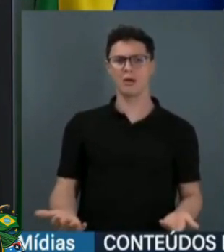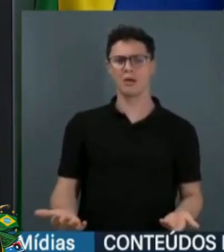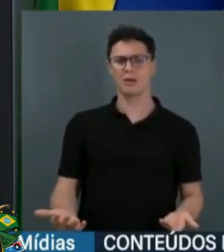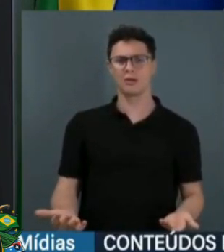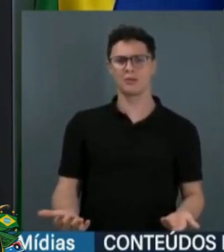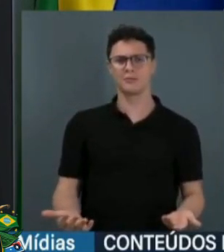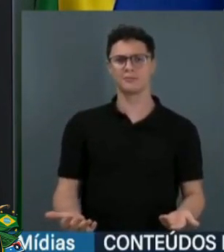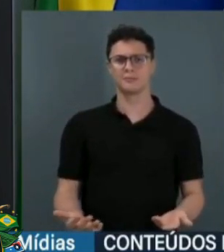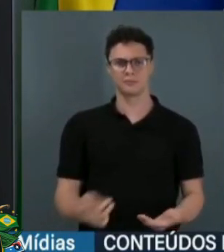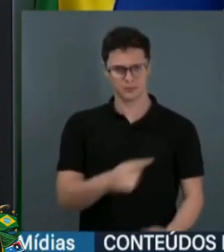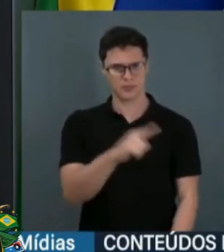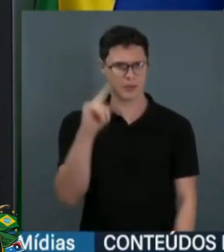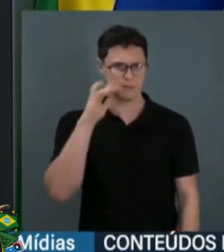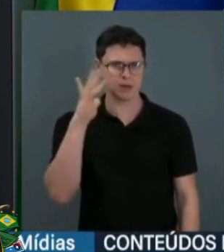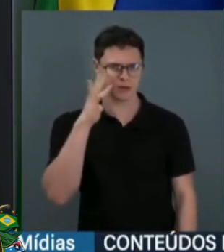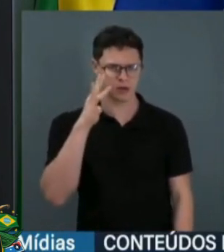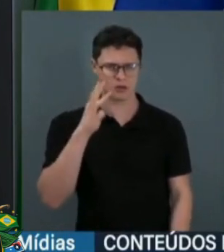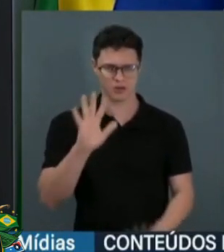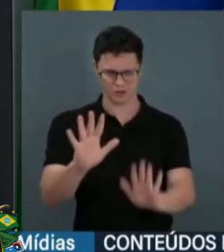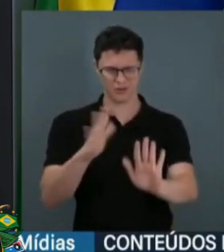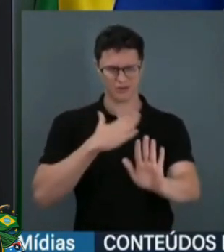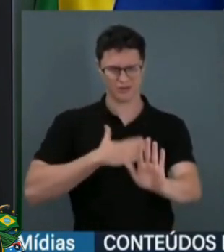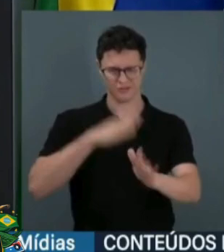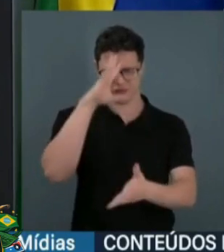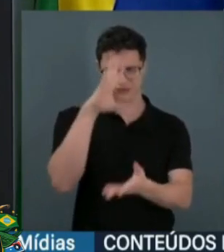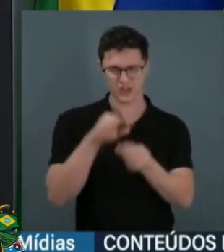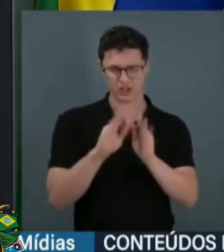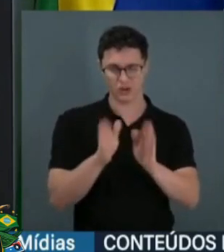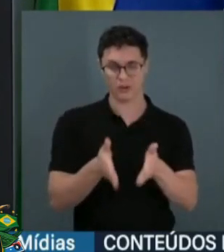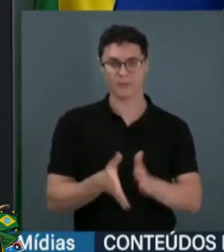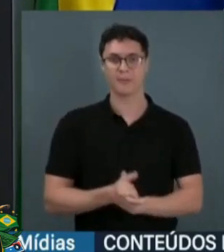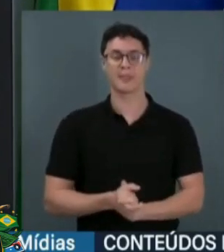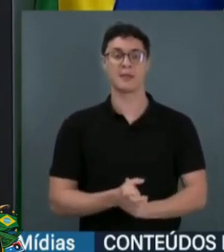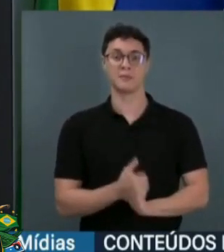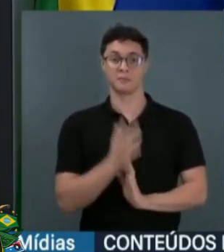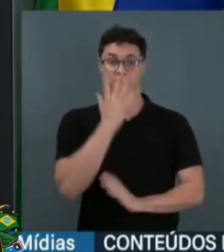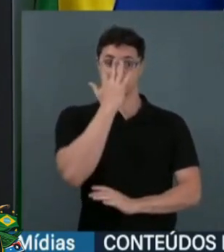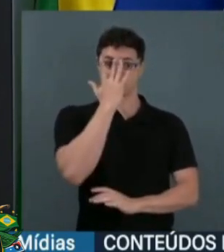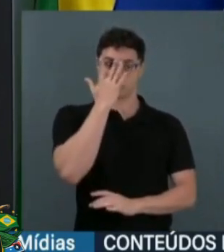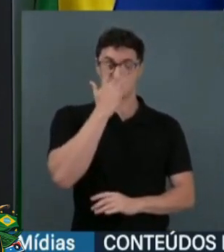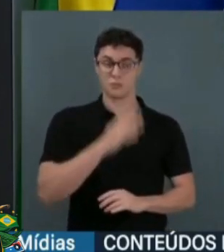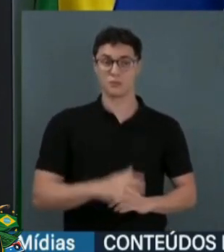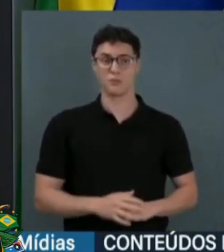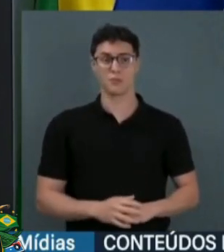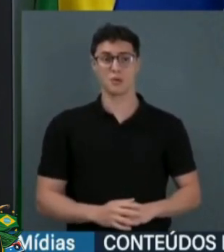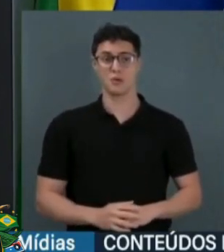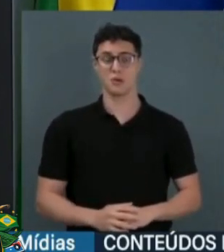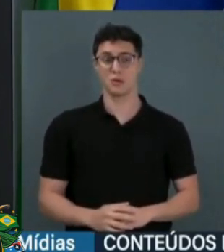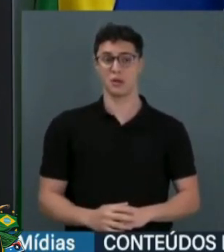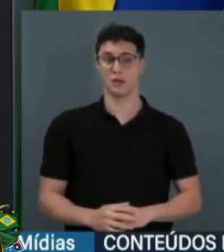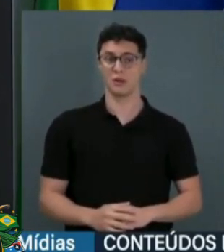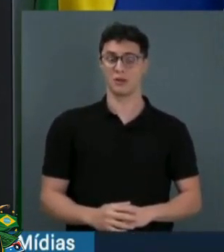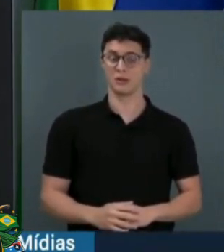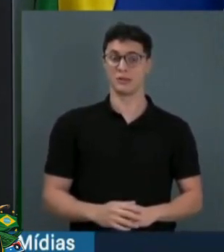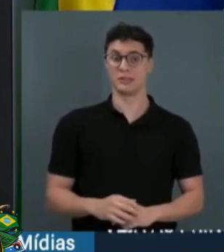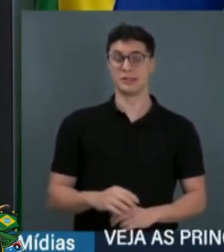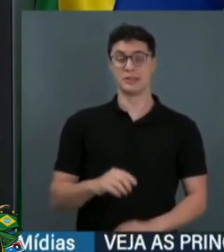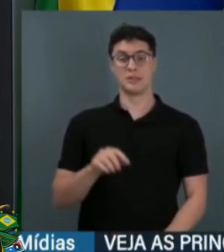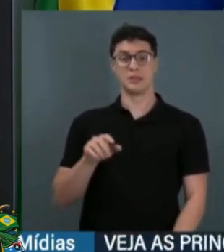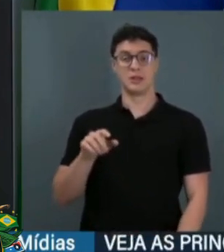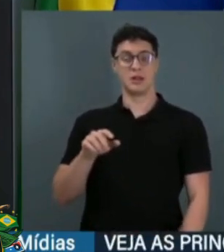Só para vocês terem ideia, vou encerrar aqui, presidente. No meu caso, recentemente, ele mandou a Polícia